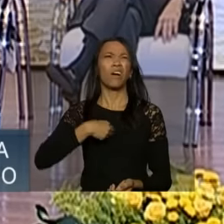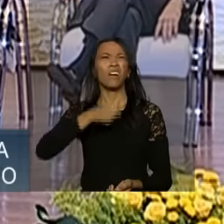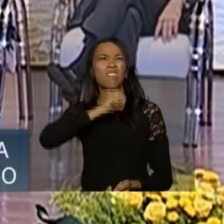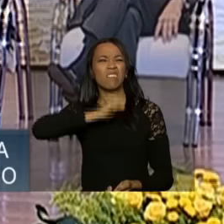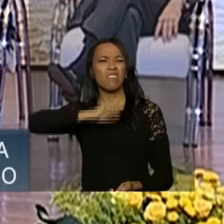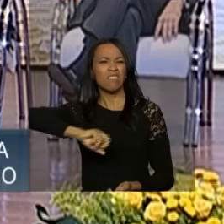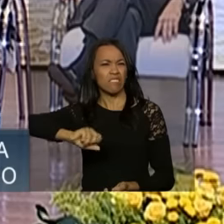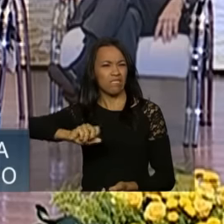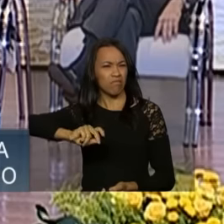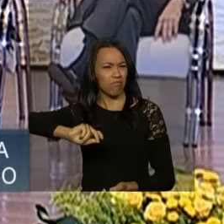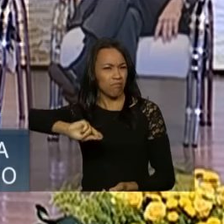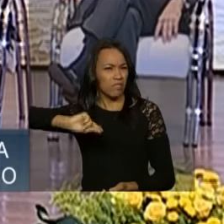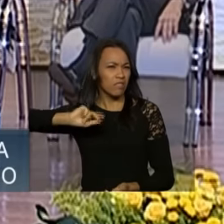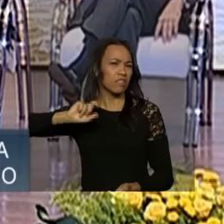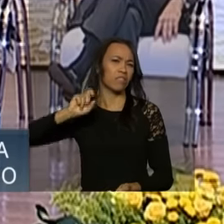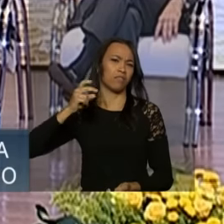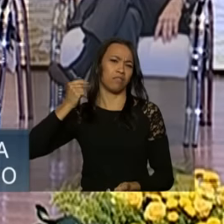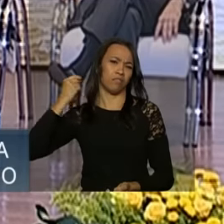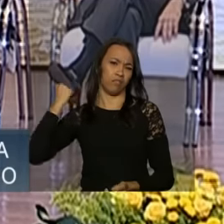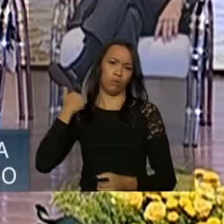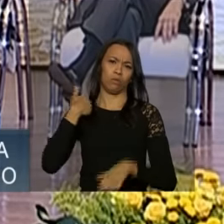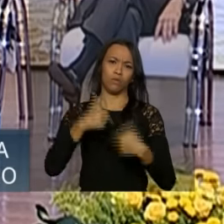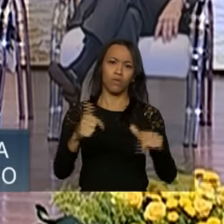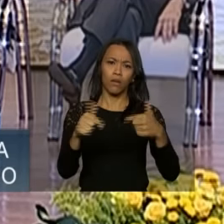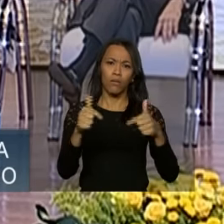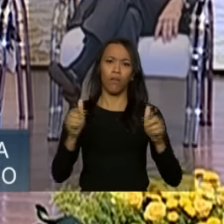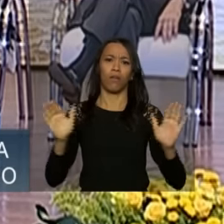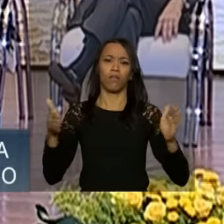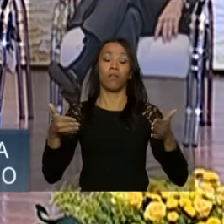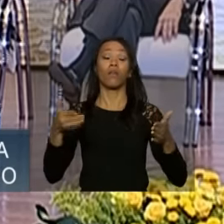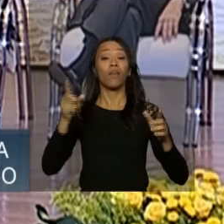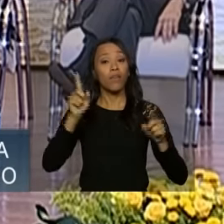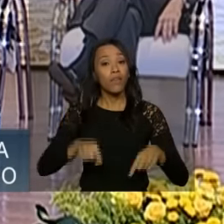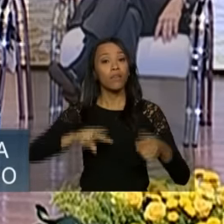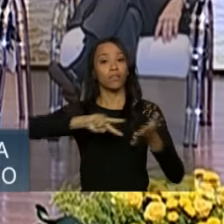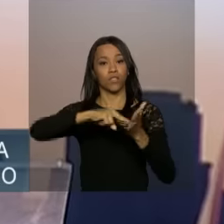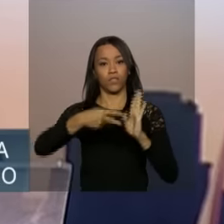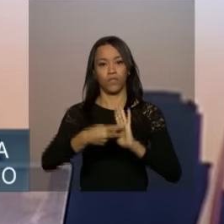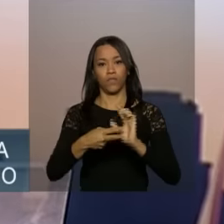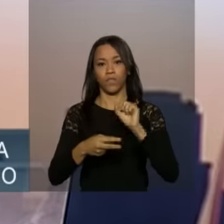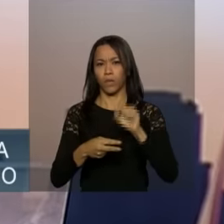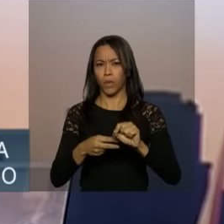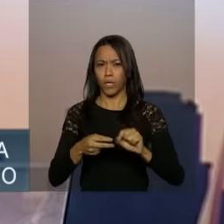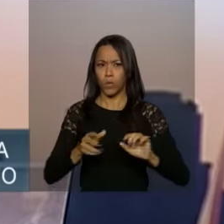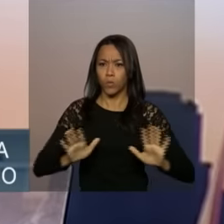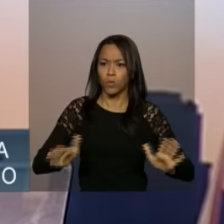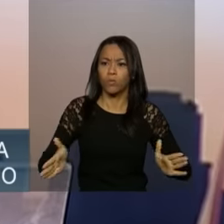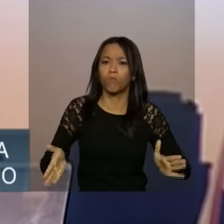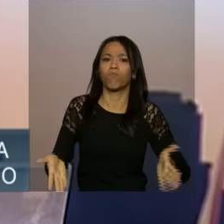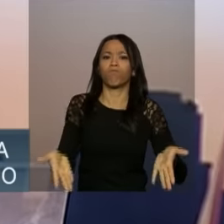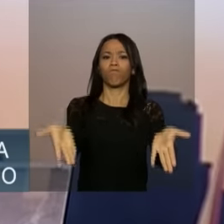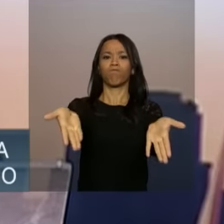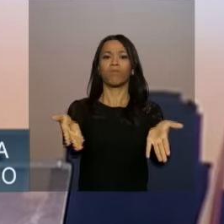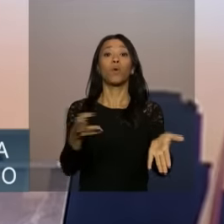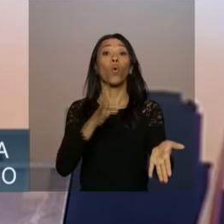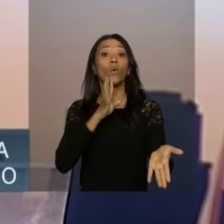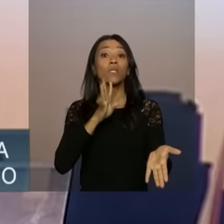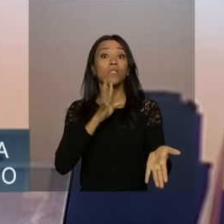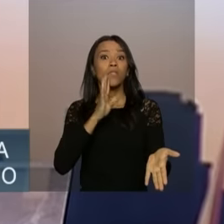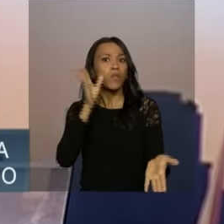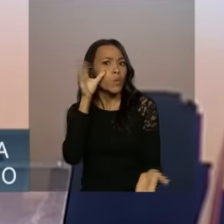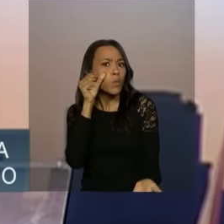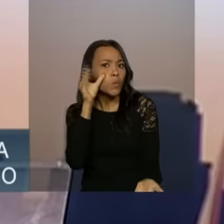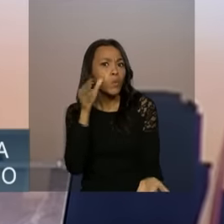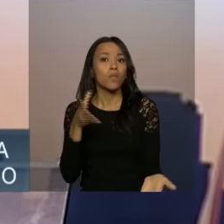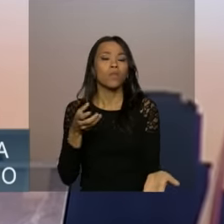atividades. Uma atividade que significa aquele impulso para conhecer, aquele impulso para